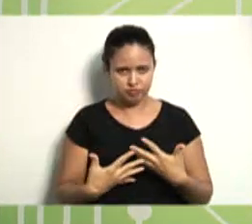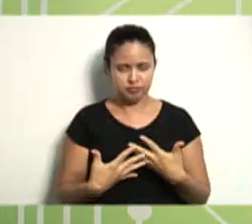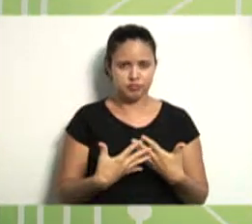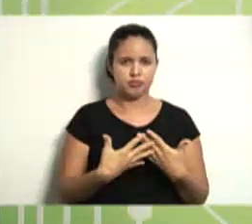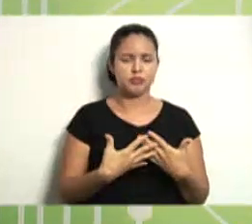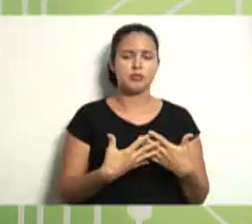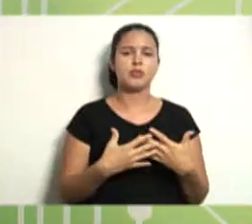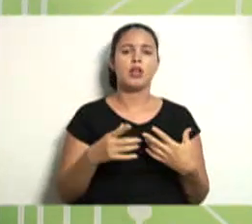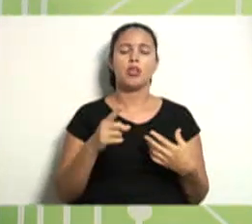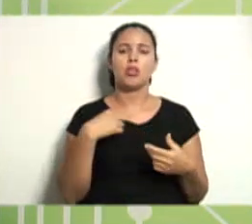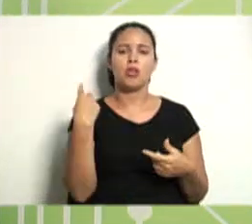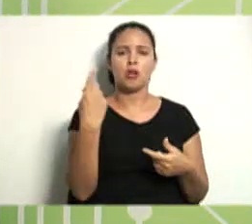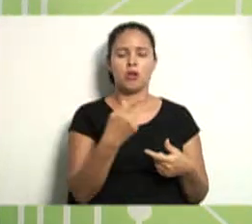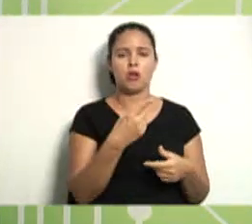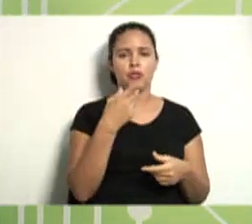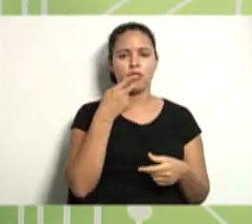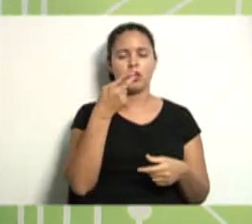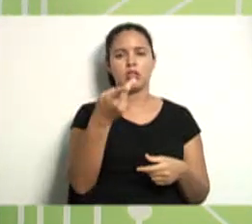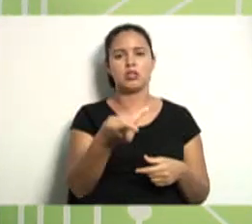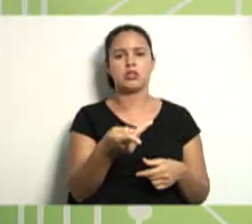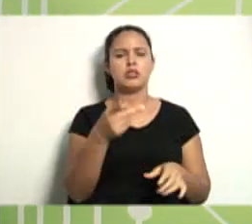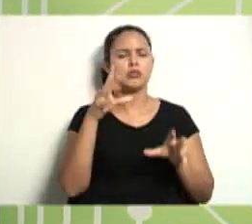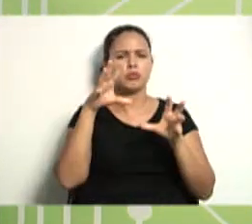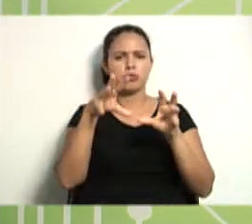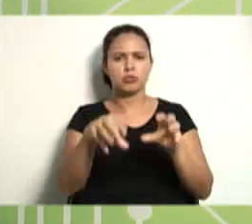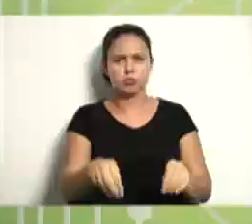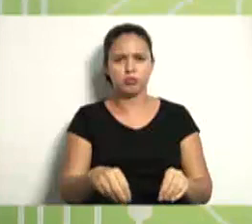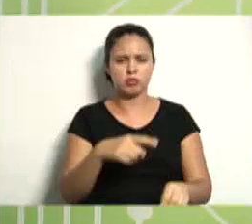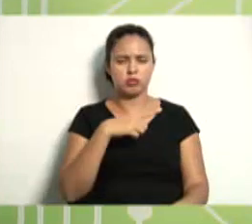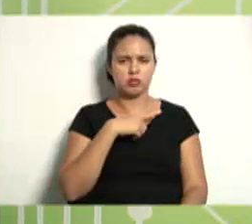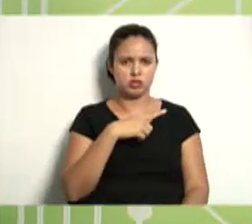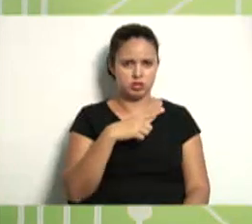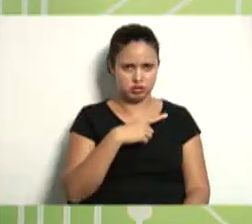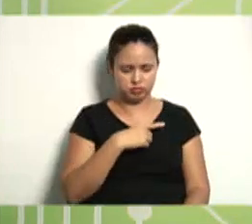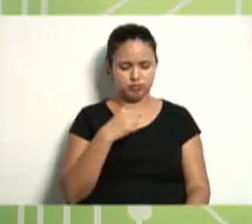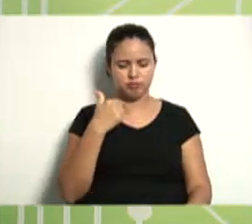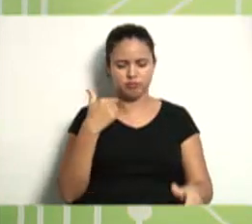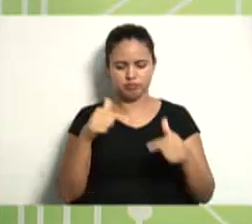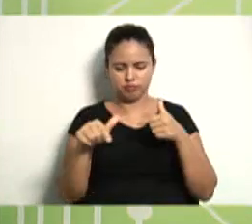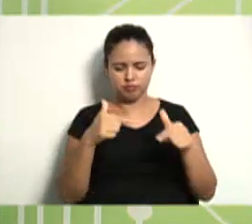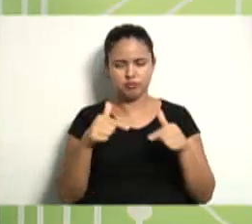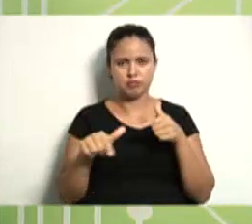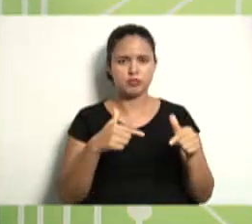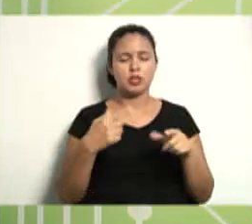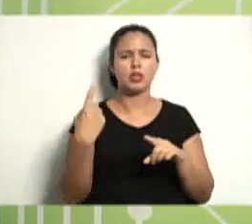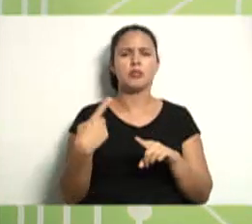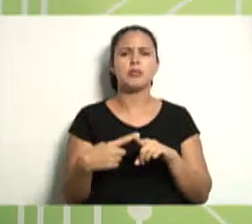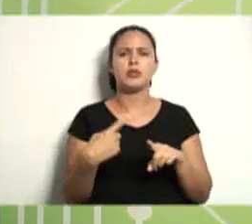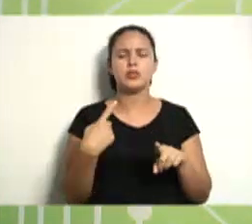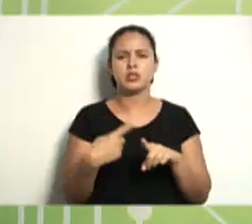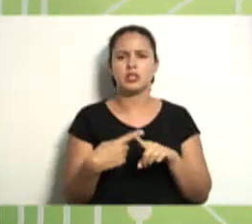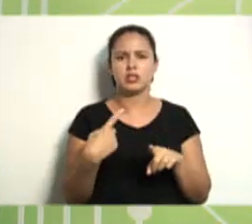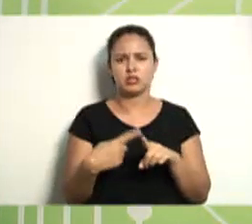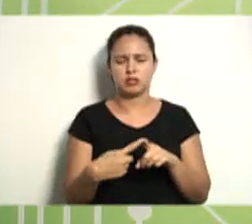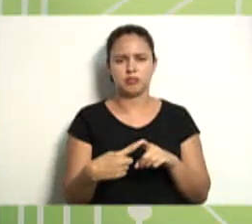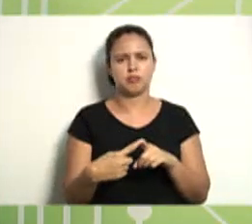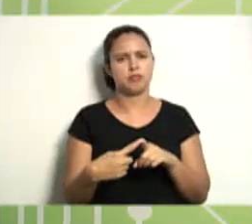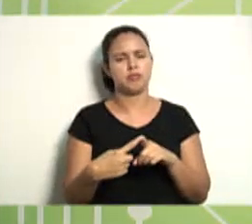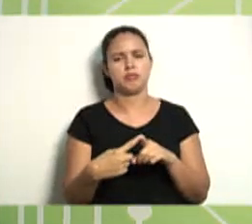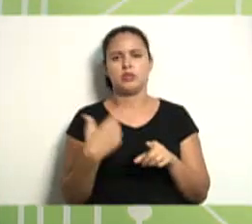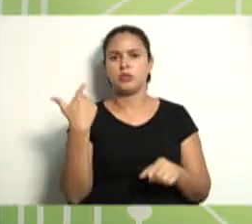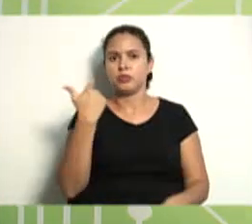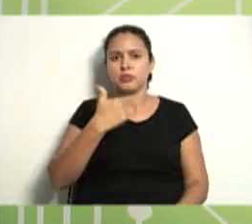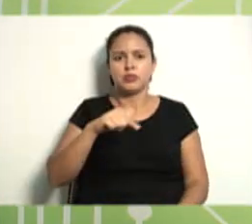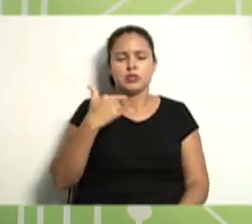é que nós dizemos que em tudo há trabalho. Por quê? Porque não existe